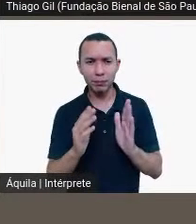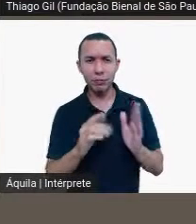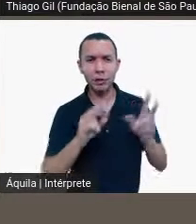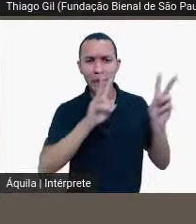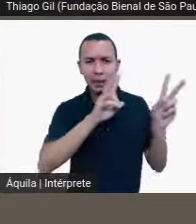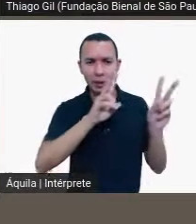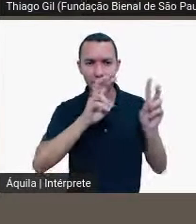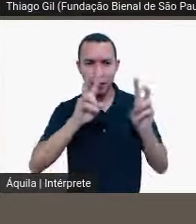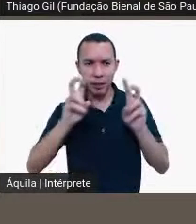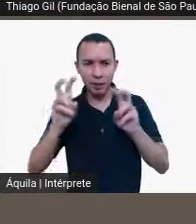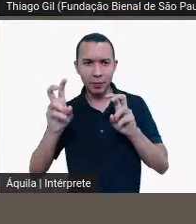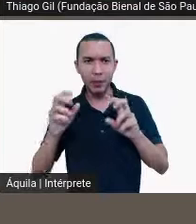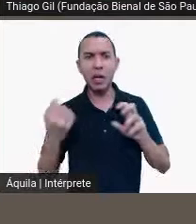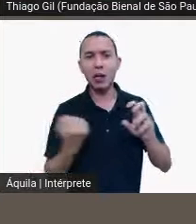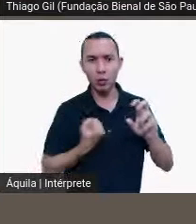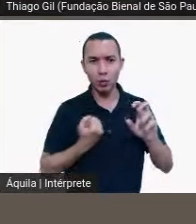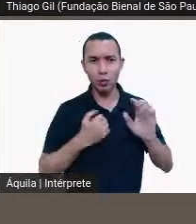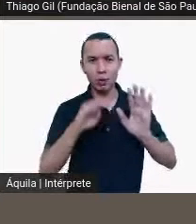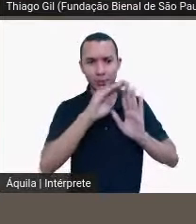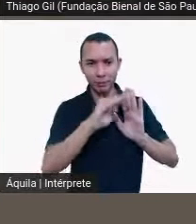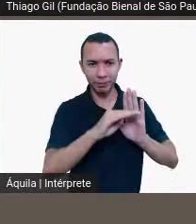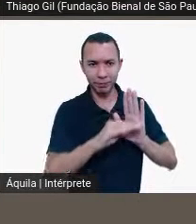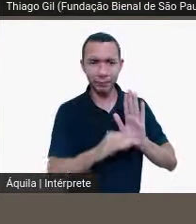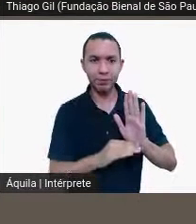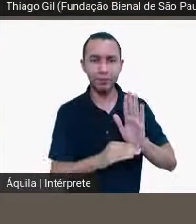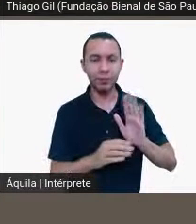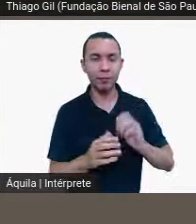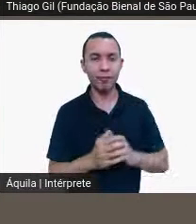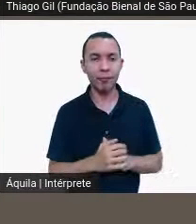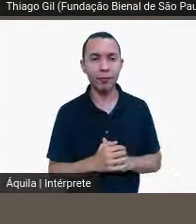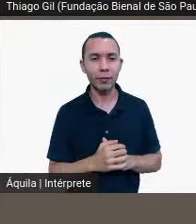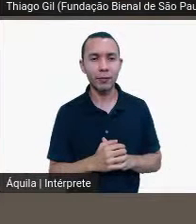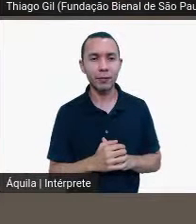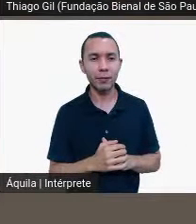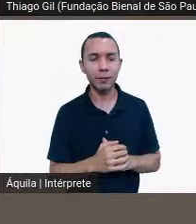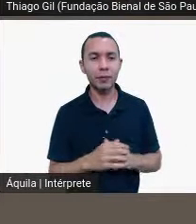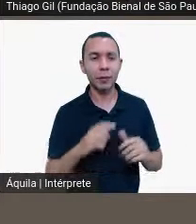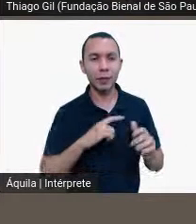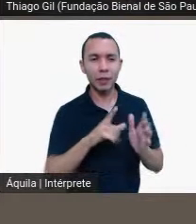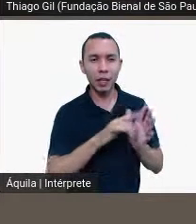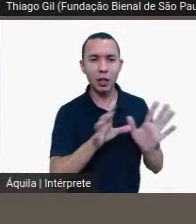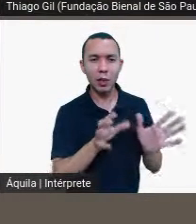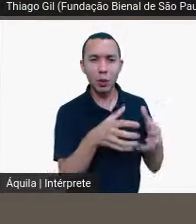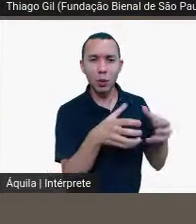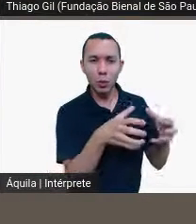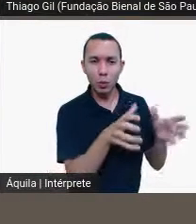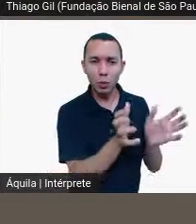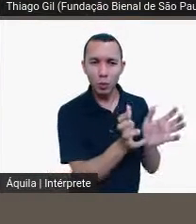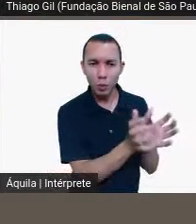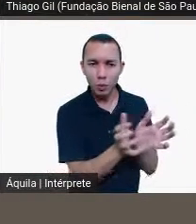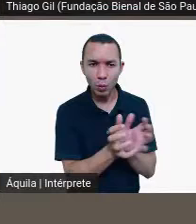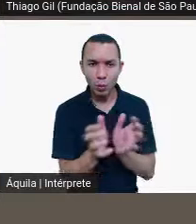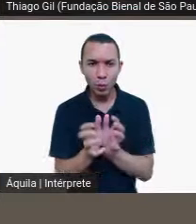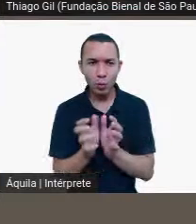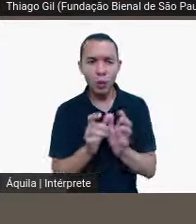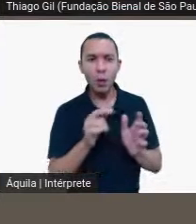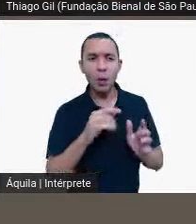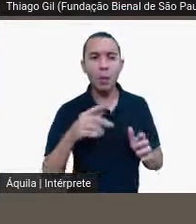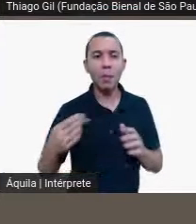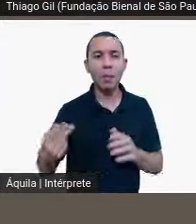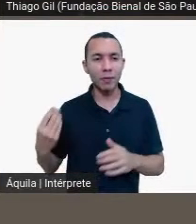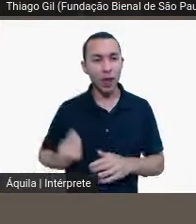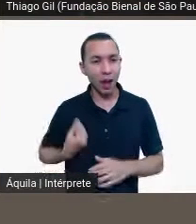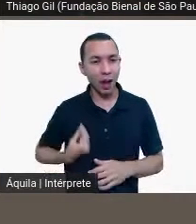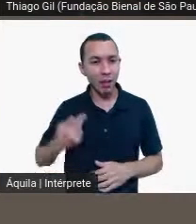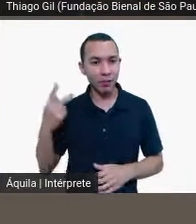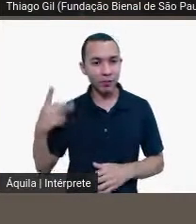são cenas numeradas, e que vão compondo um conjunto de fragmentos da vida desse personagem